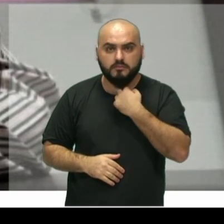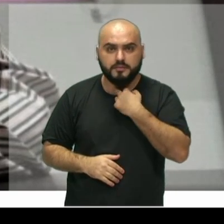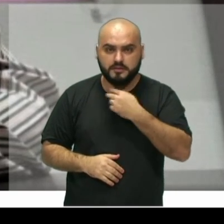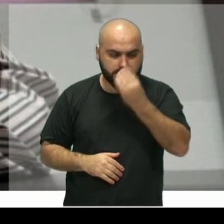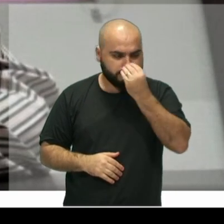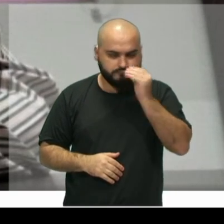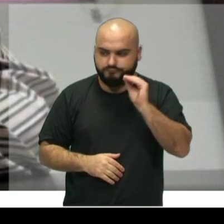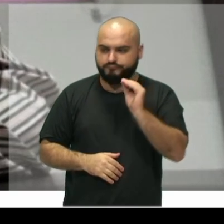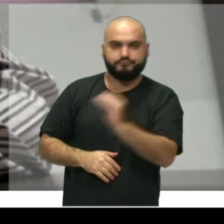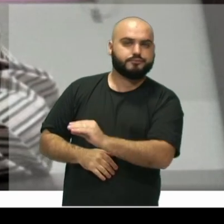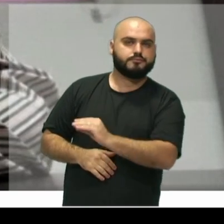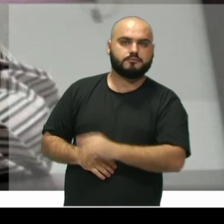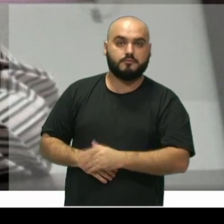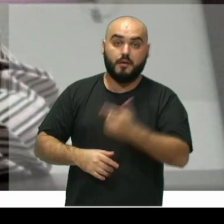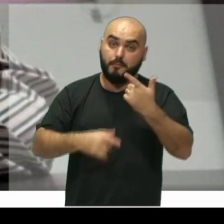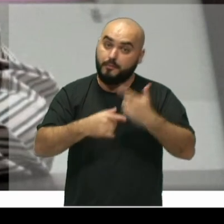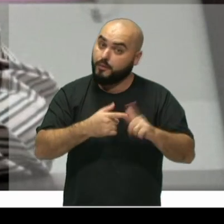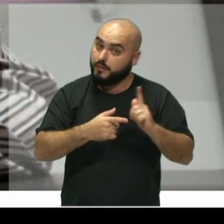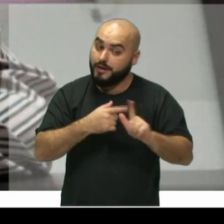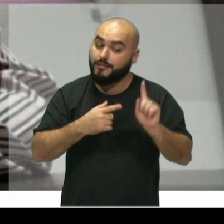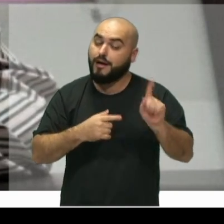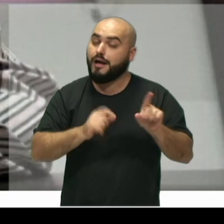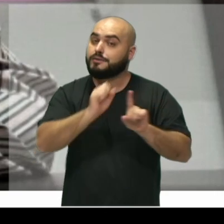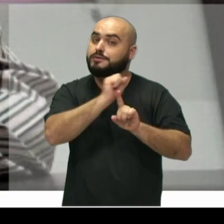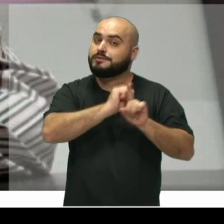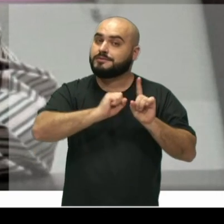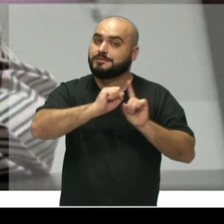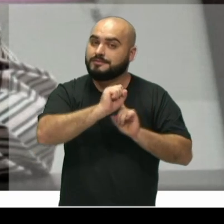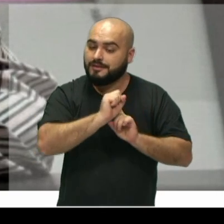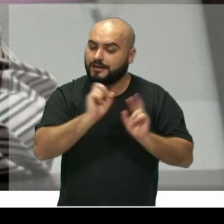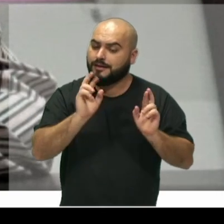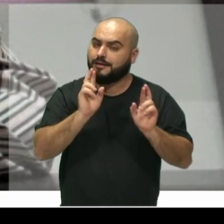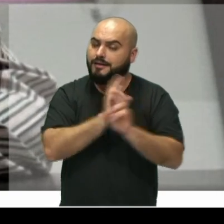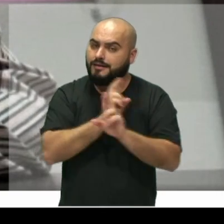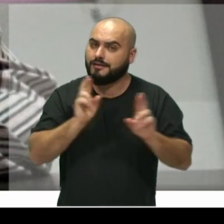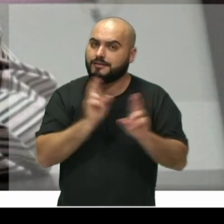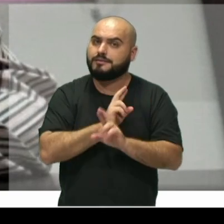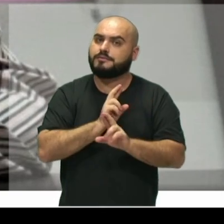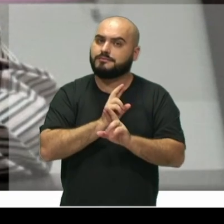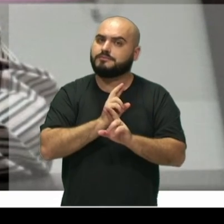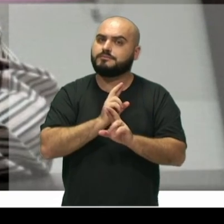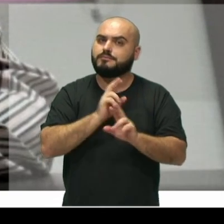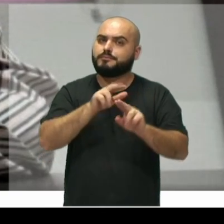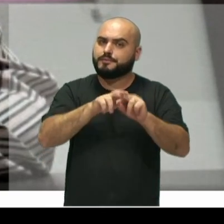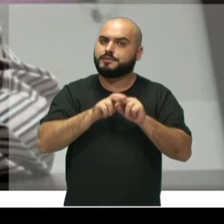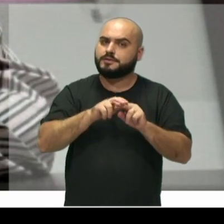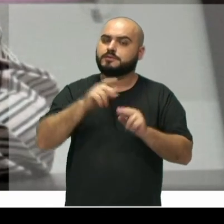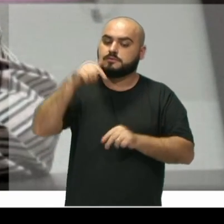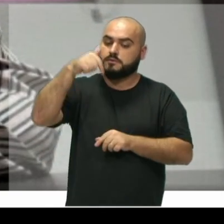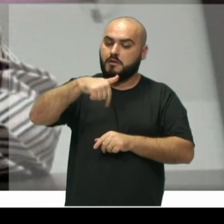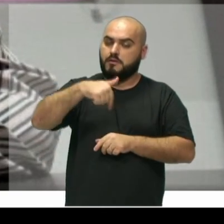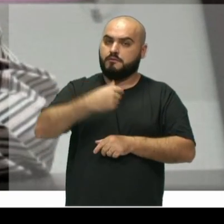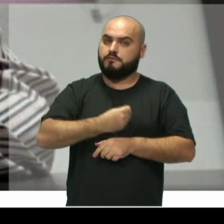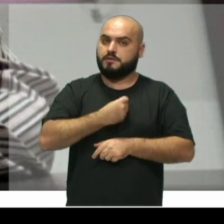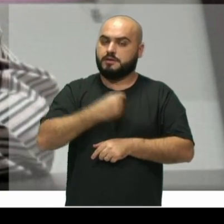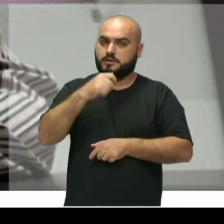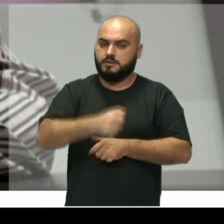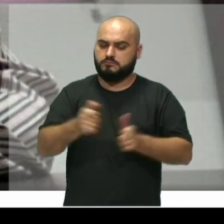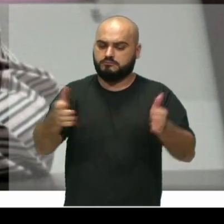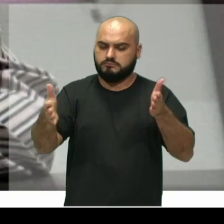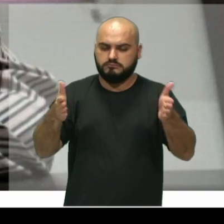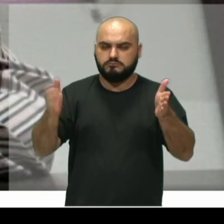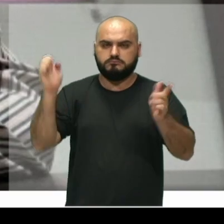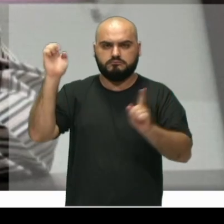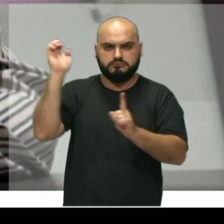nós todos, é um problema de sociedade, é um problema de relação e que a gente intensifica nesse mandato, dentro da